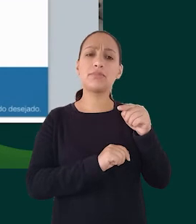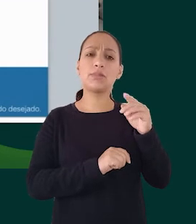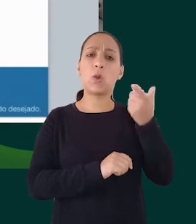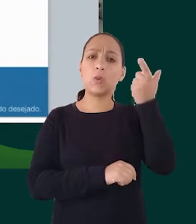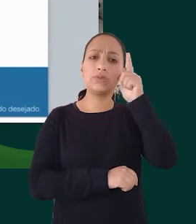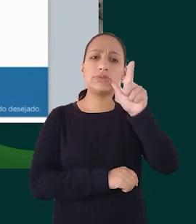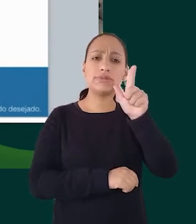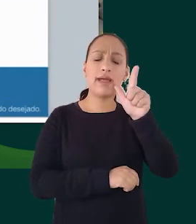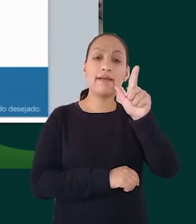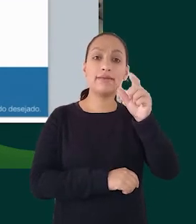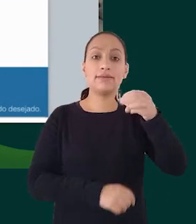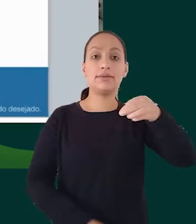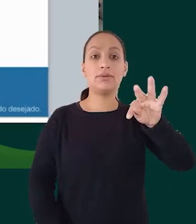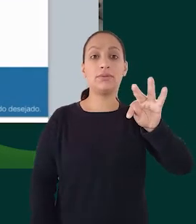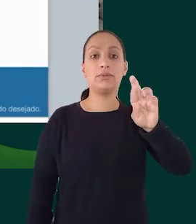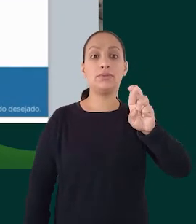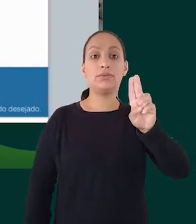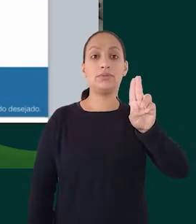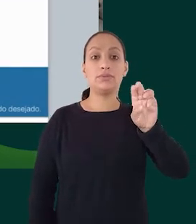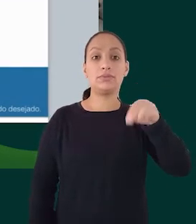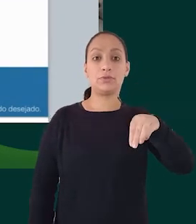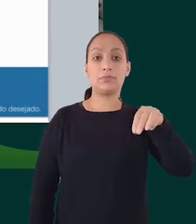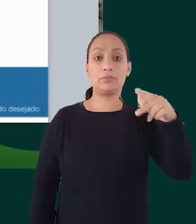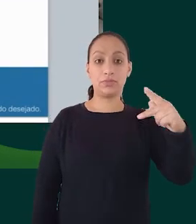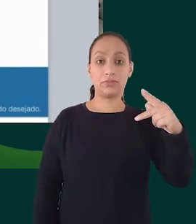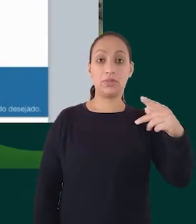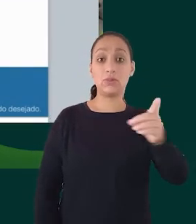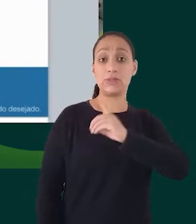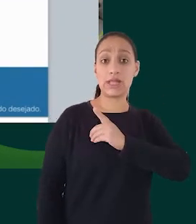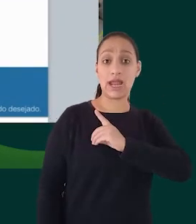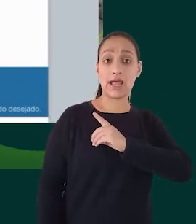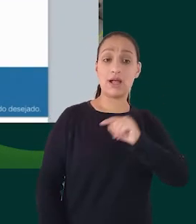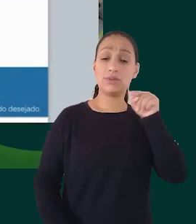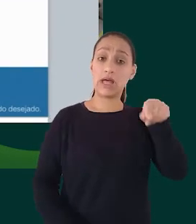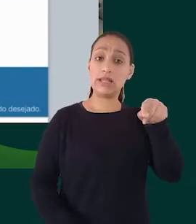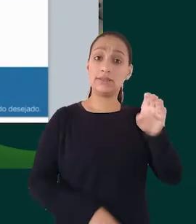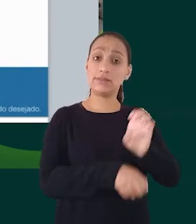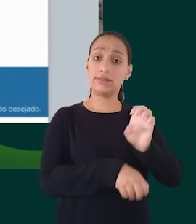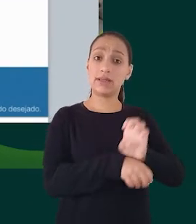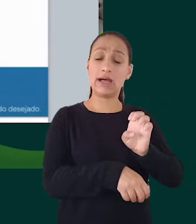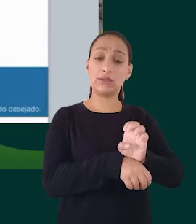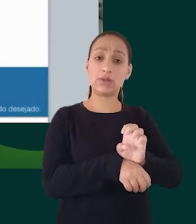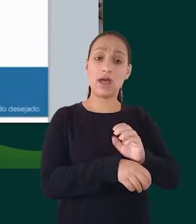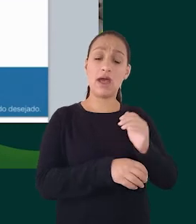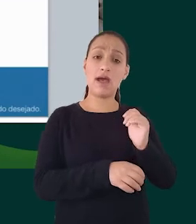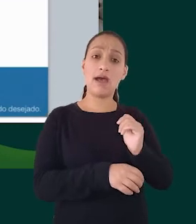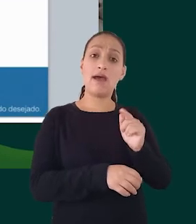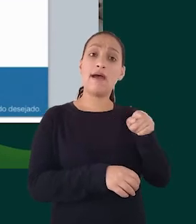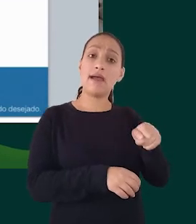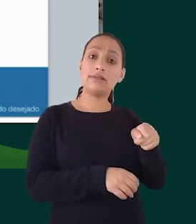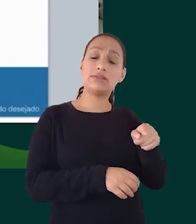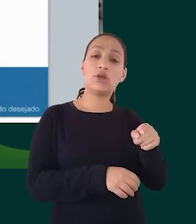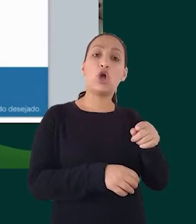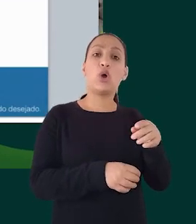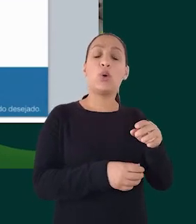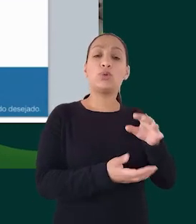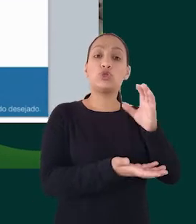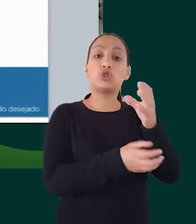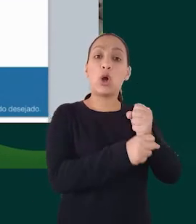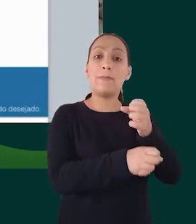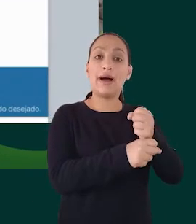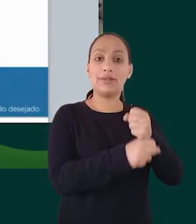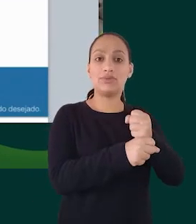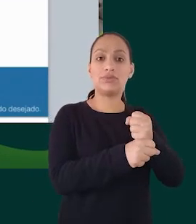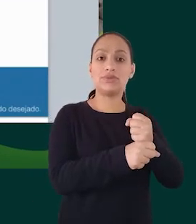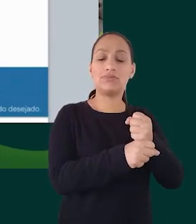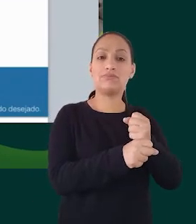ganha o Donald Trump, então aqueles delegados deste estado são computados para o Donald Trump. Se